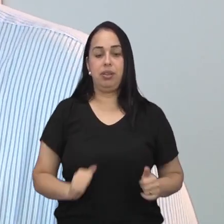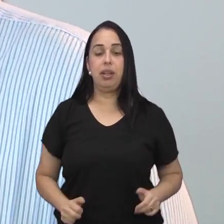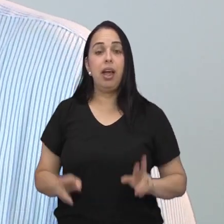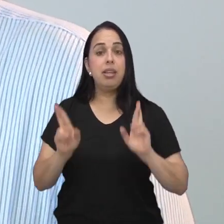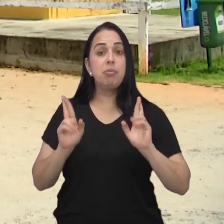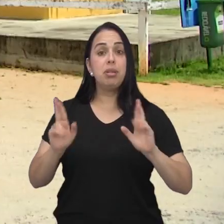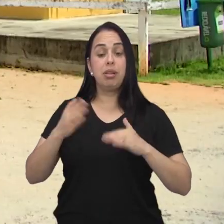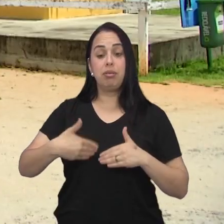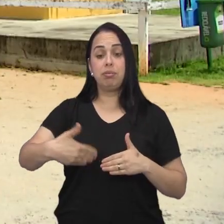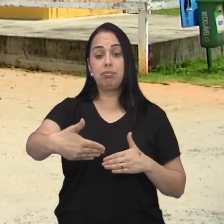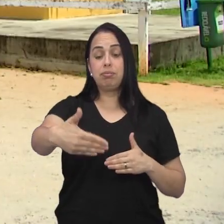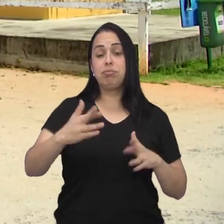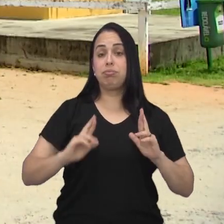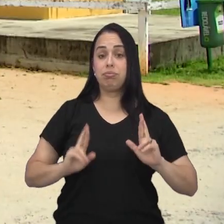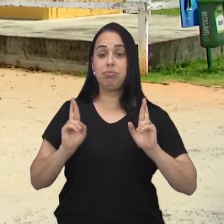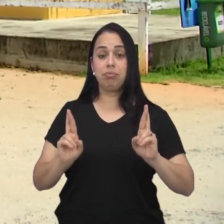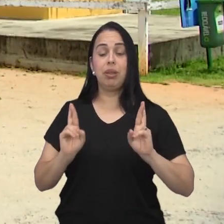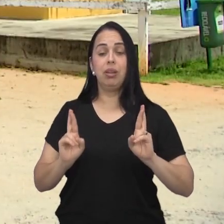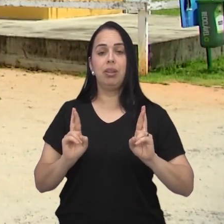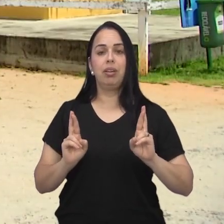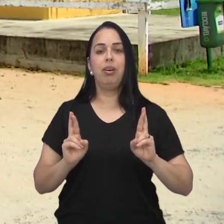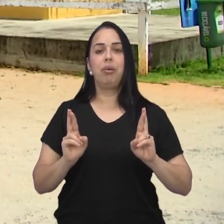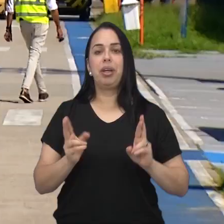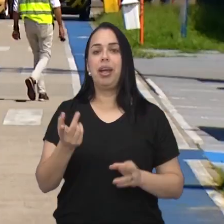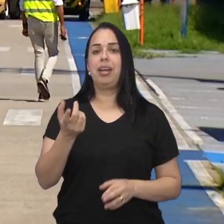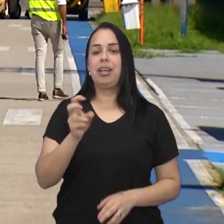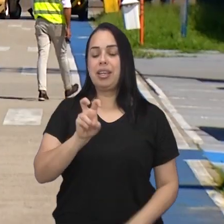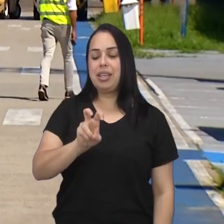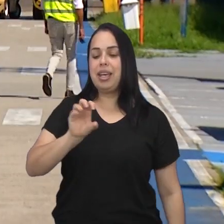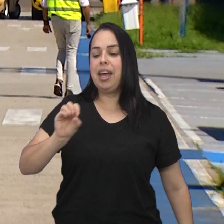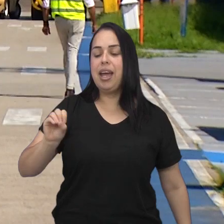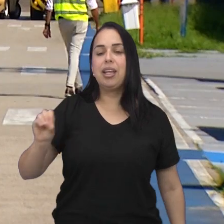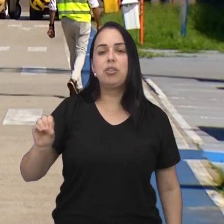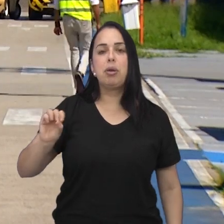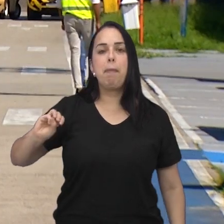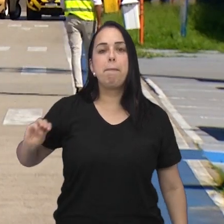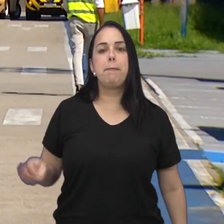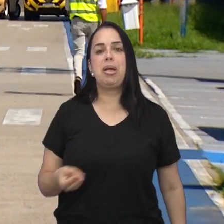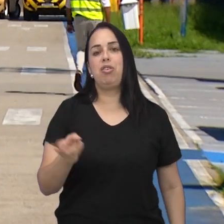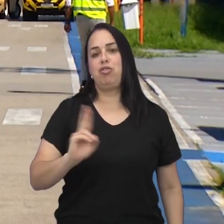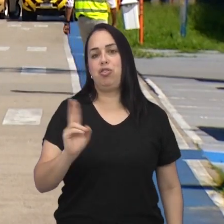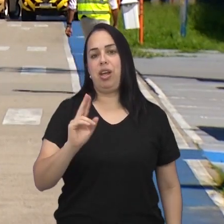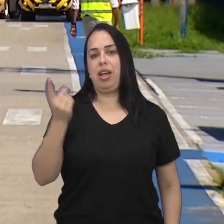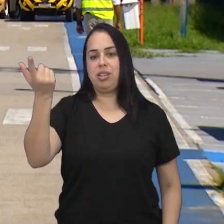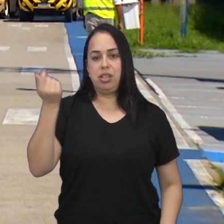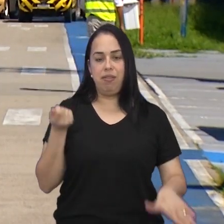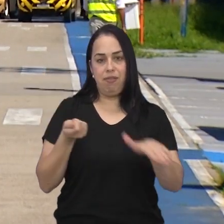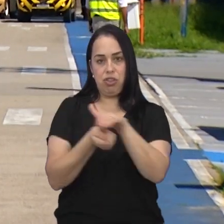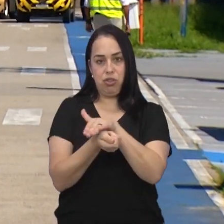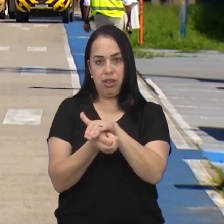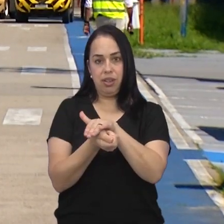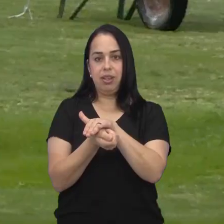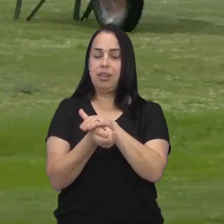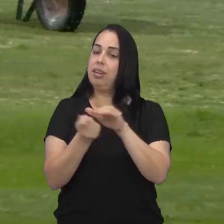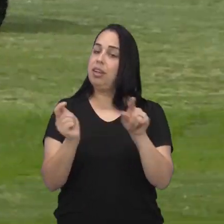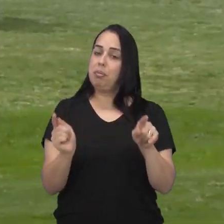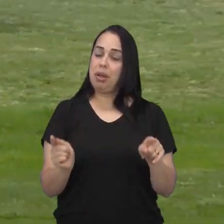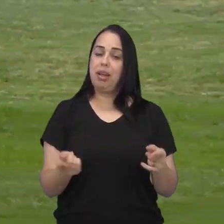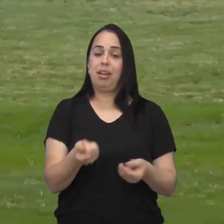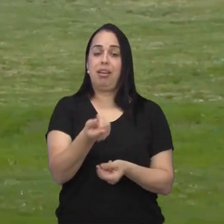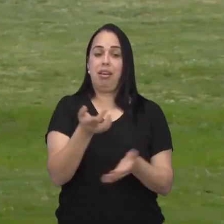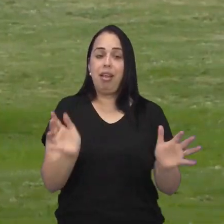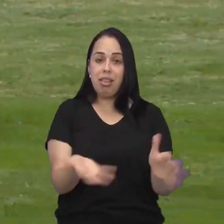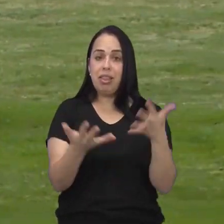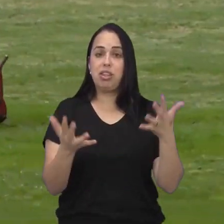do contrato de concessão. A expectativa com os projetos é atrair R$500 milhões em investimentos e